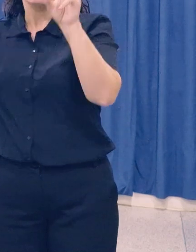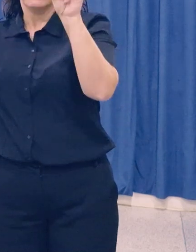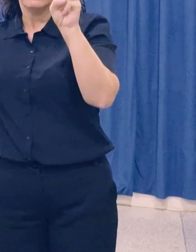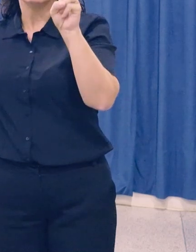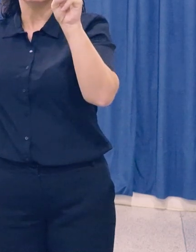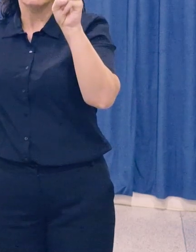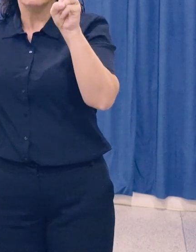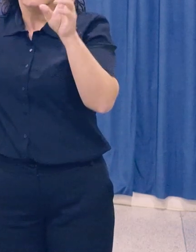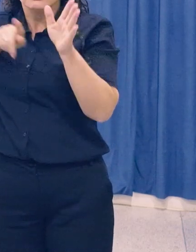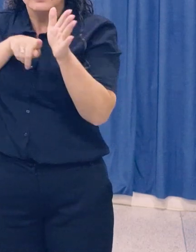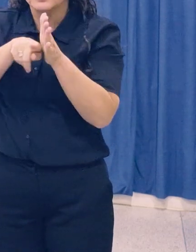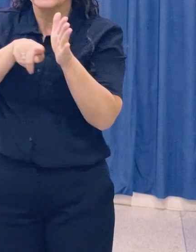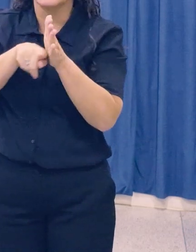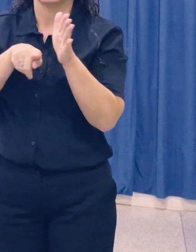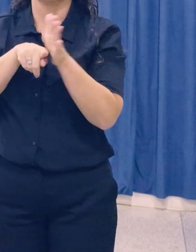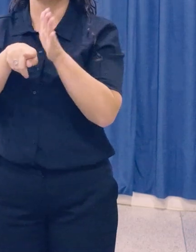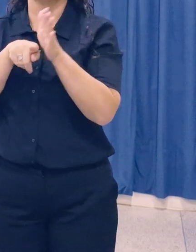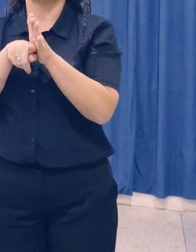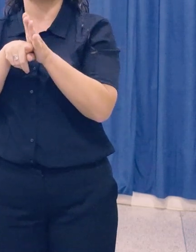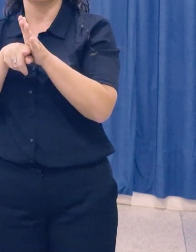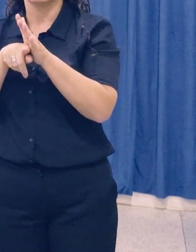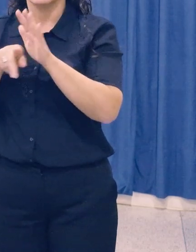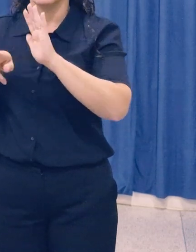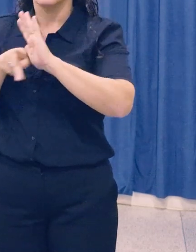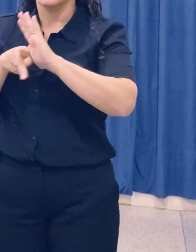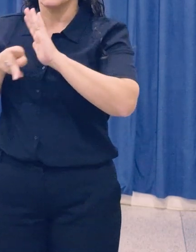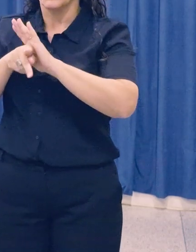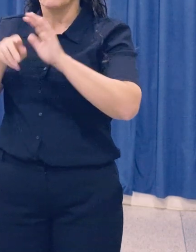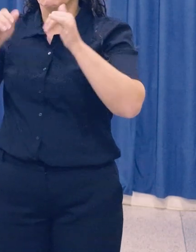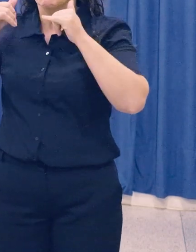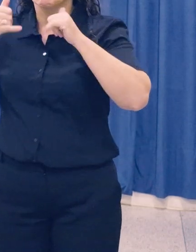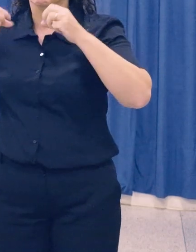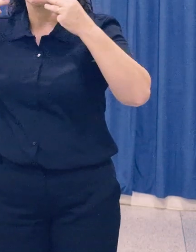nesse tema de pesquisa de marketing para cinema.